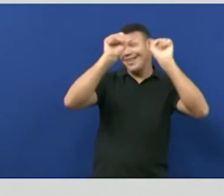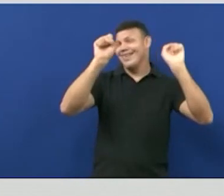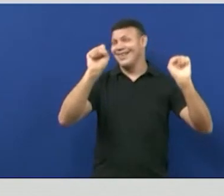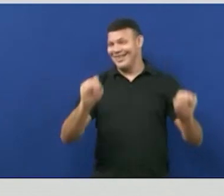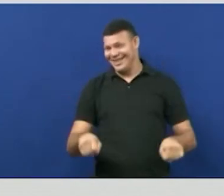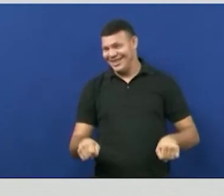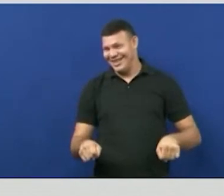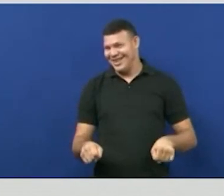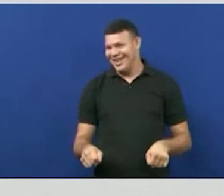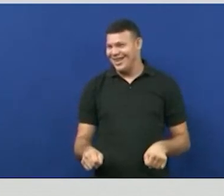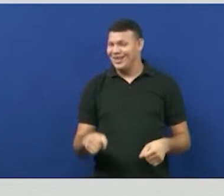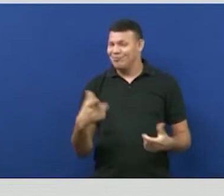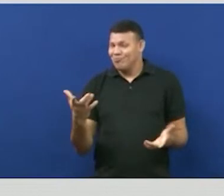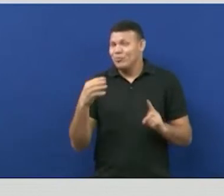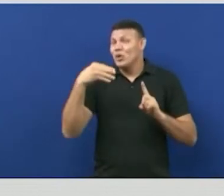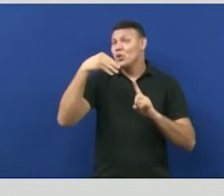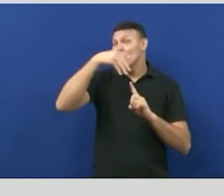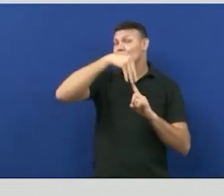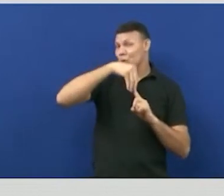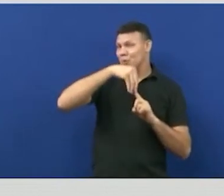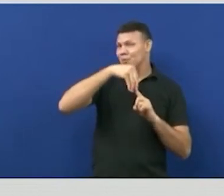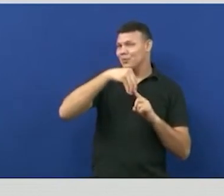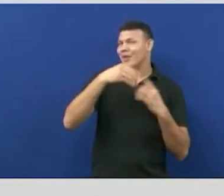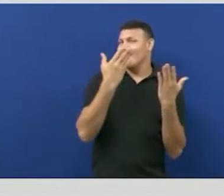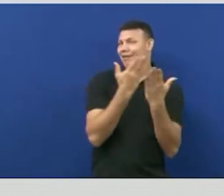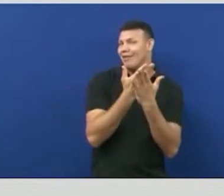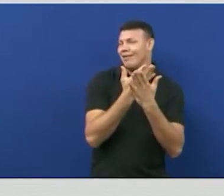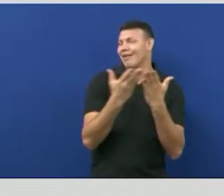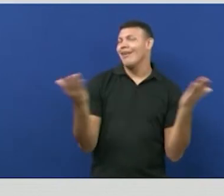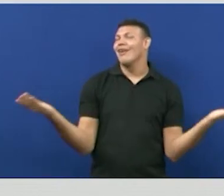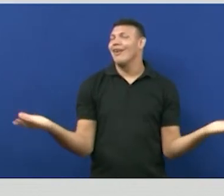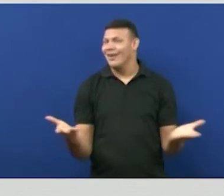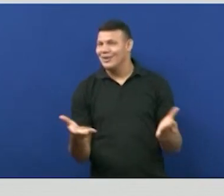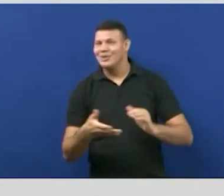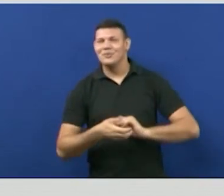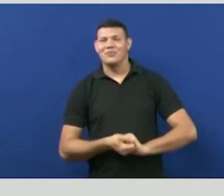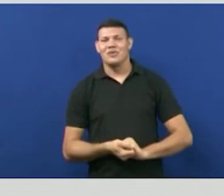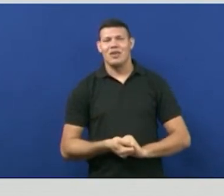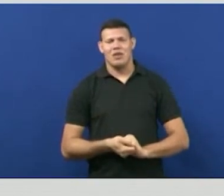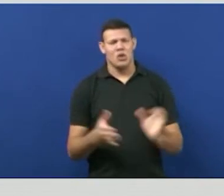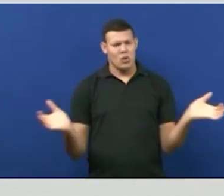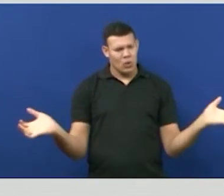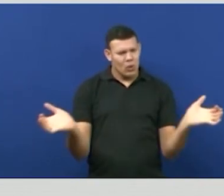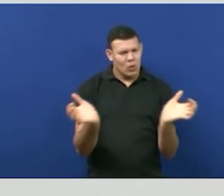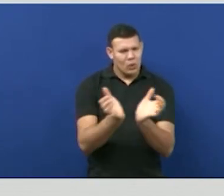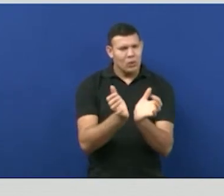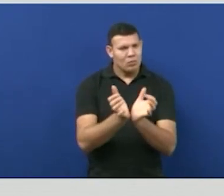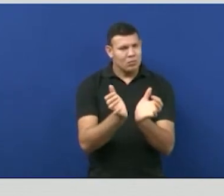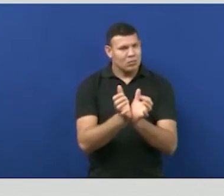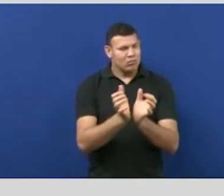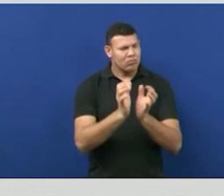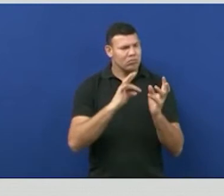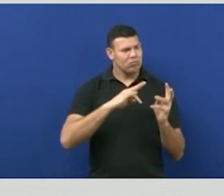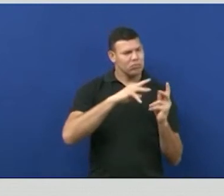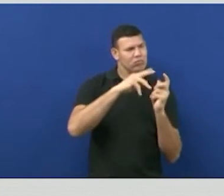o objeto do nosso estudo hoje. E o conjunto desses sistemas vão formar o corpo humano.